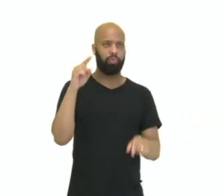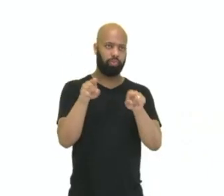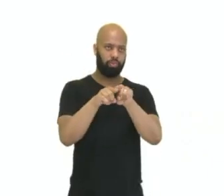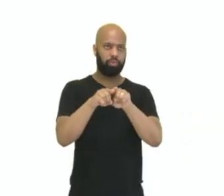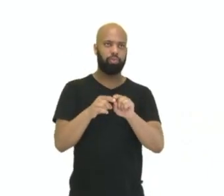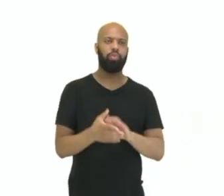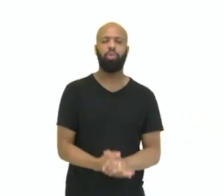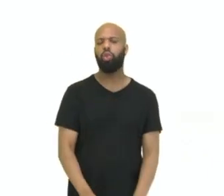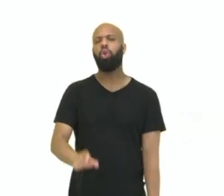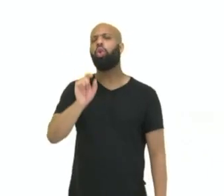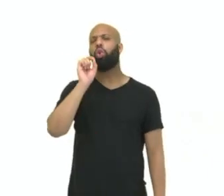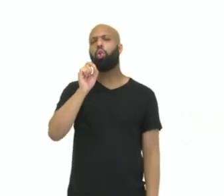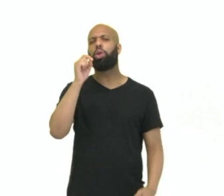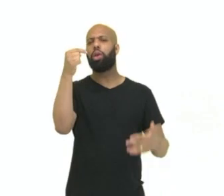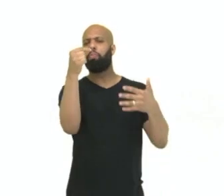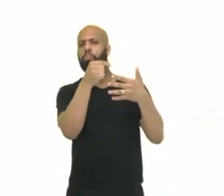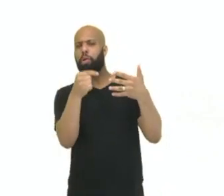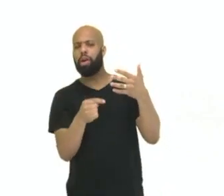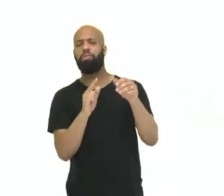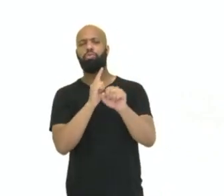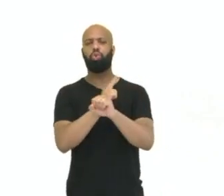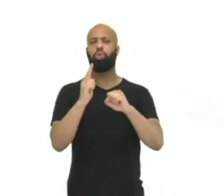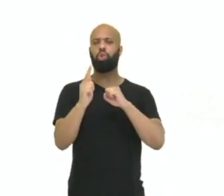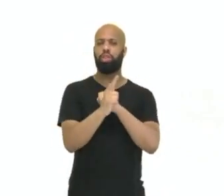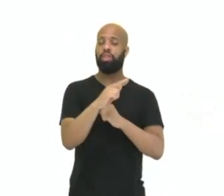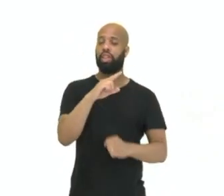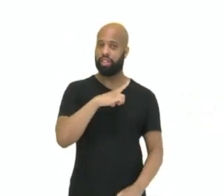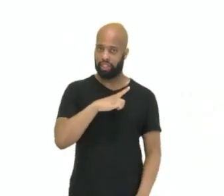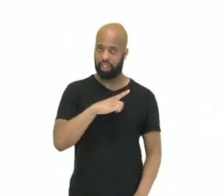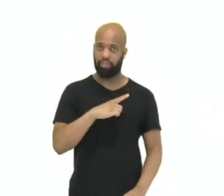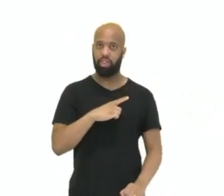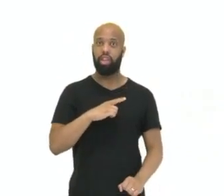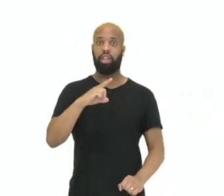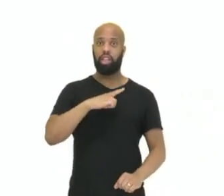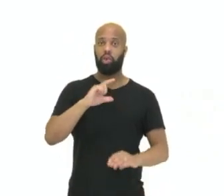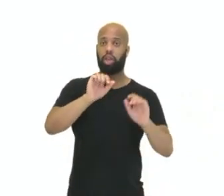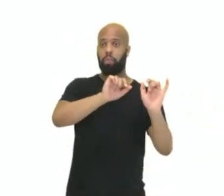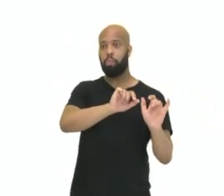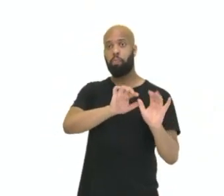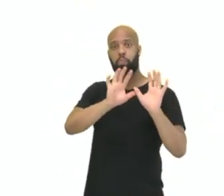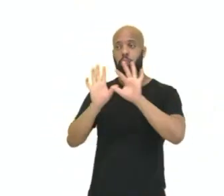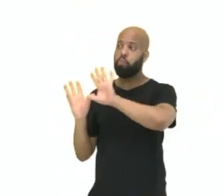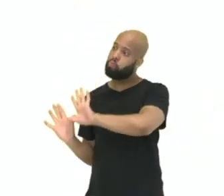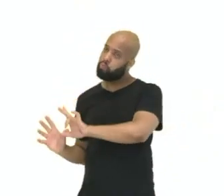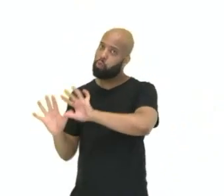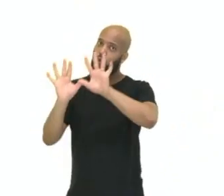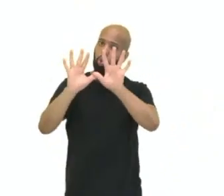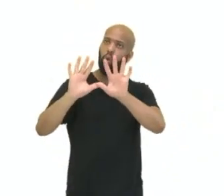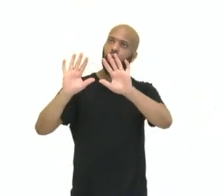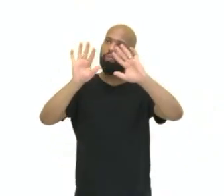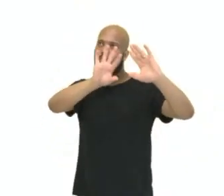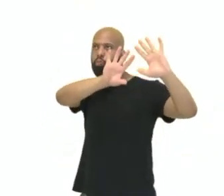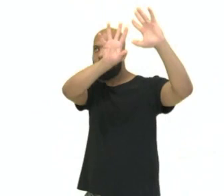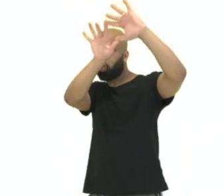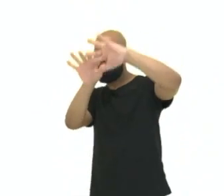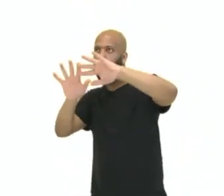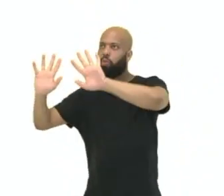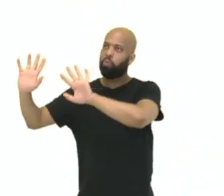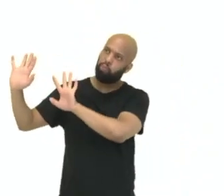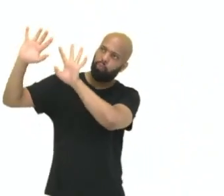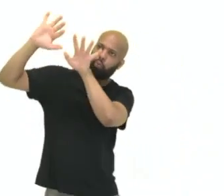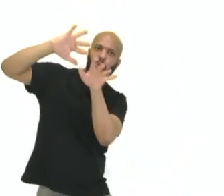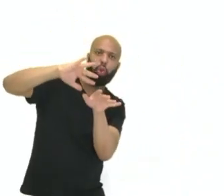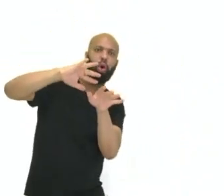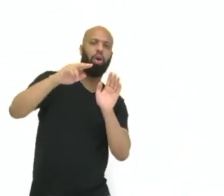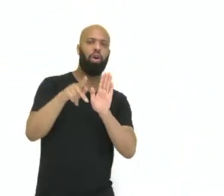E que fatores geográficos nós podemos relacionar? As migrações para essas áreas de exploração mineral, né, da